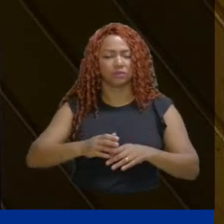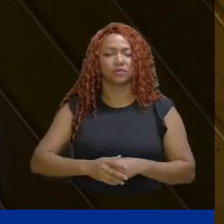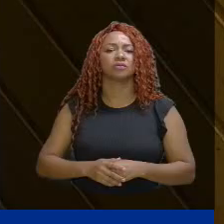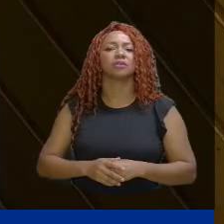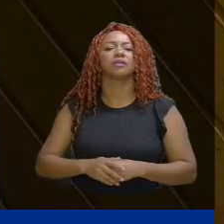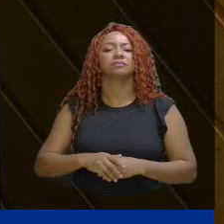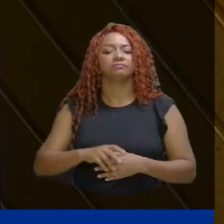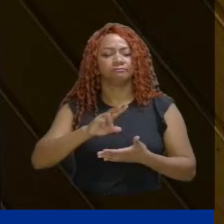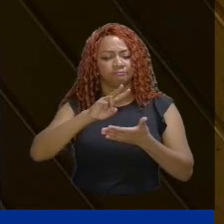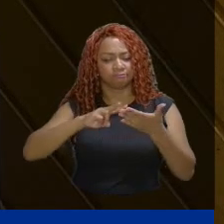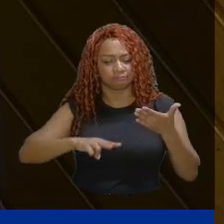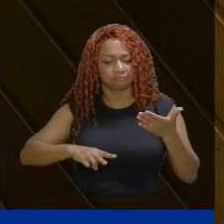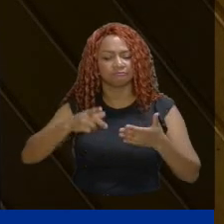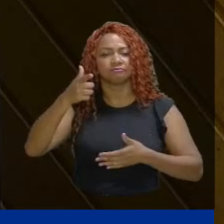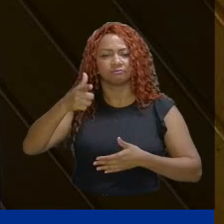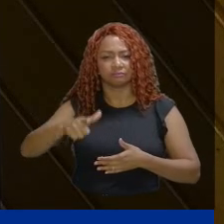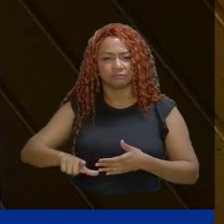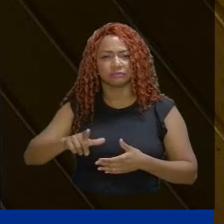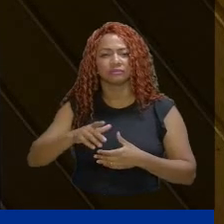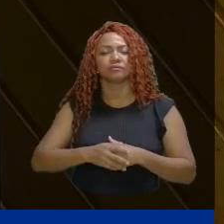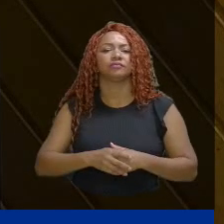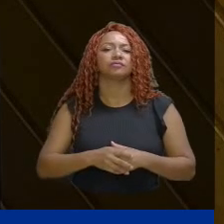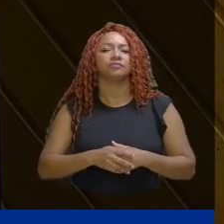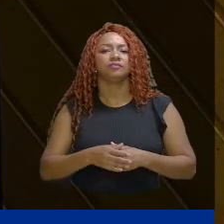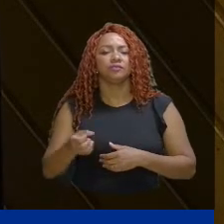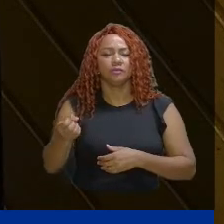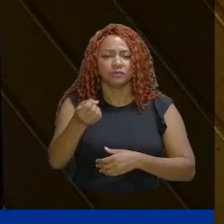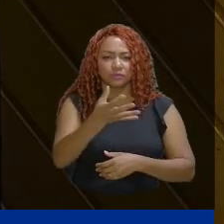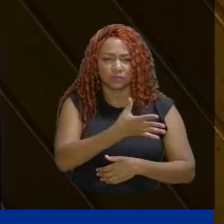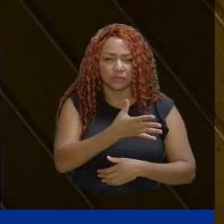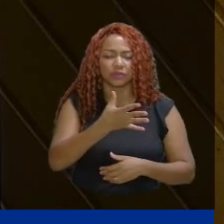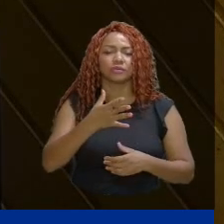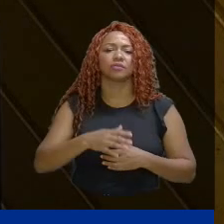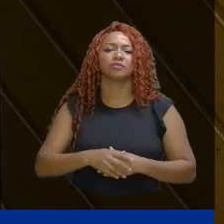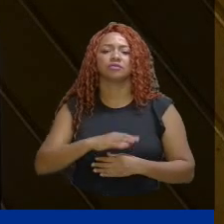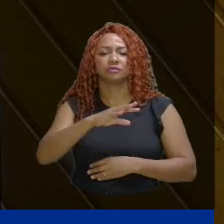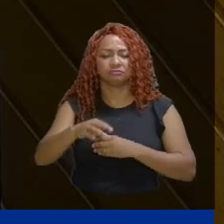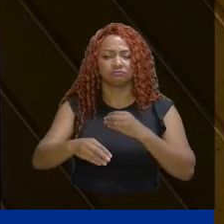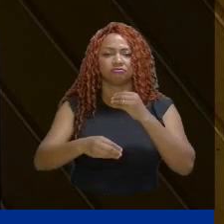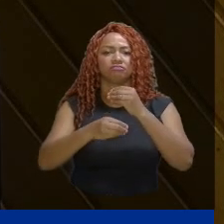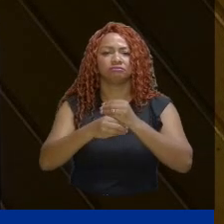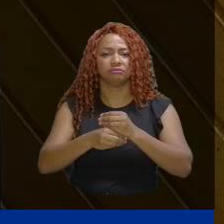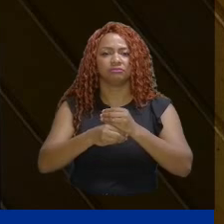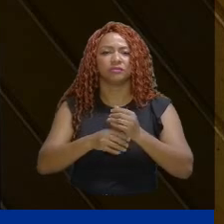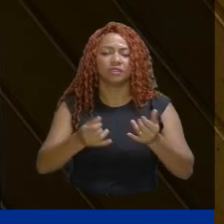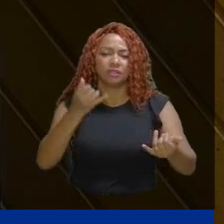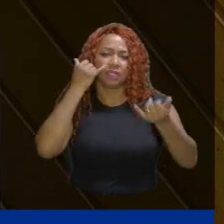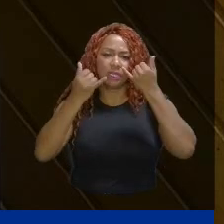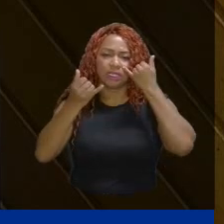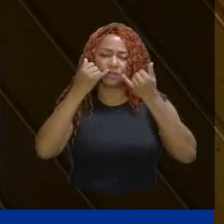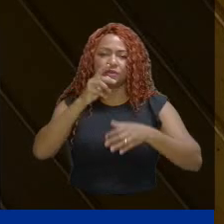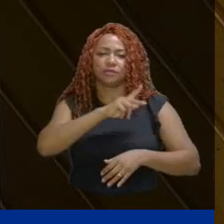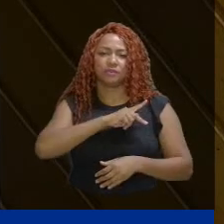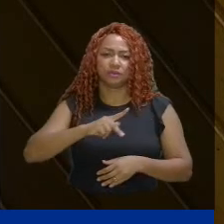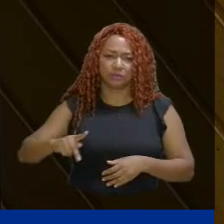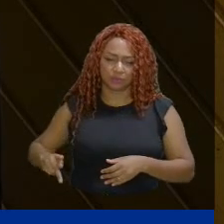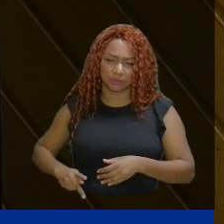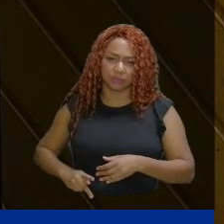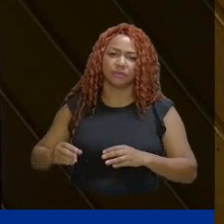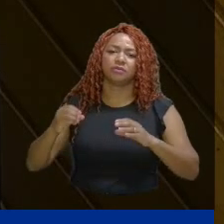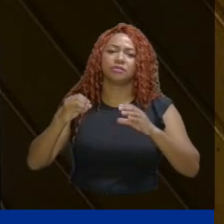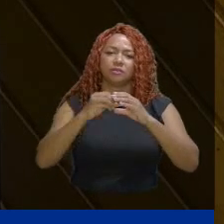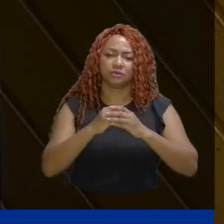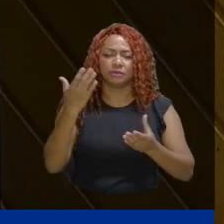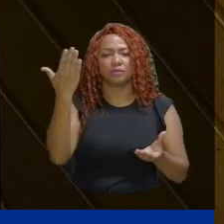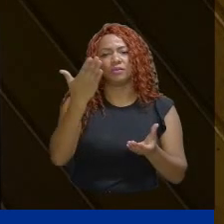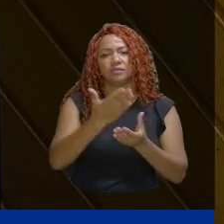ser revisto, ventilou-se a existência de fato novo, consubstanciado nas informações prestadas pelo presidente deste regional